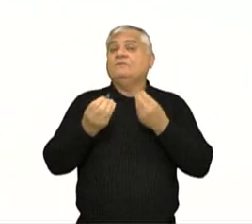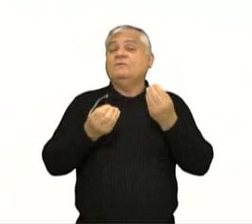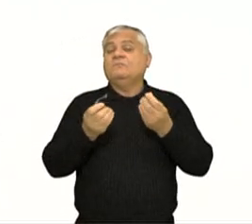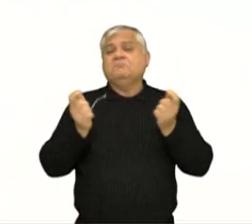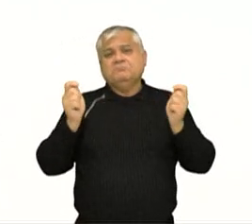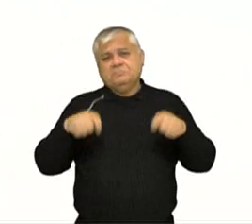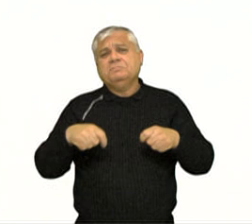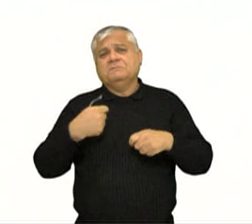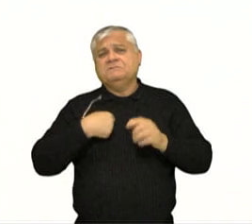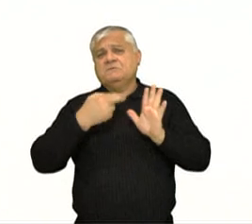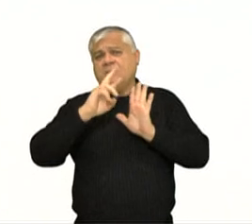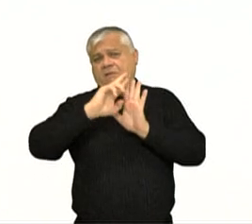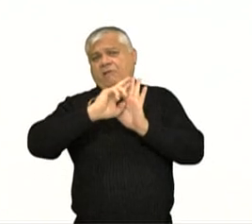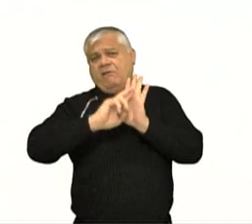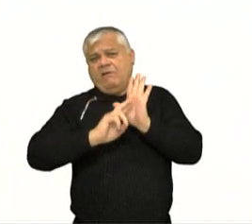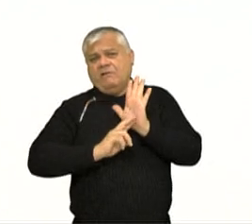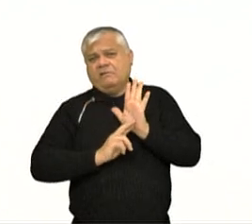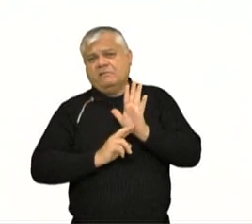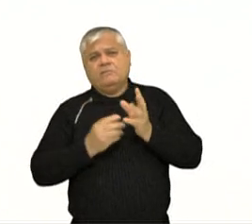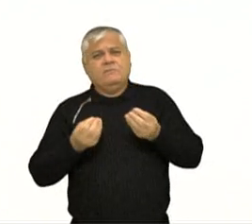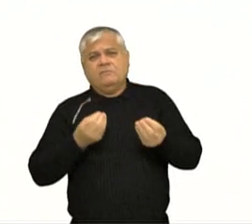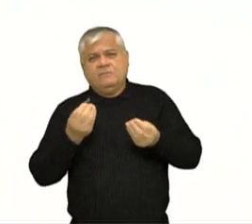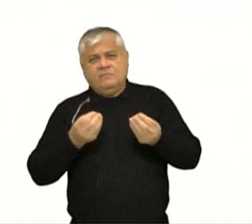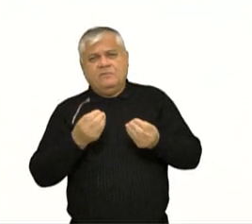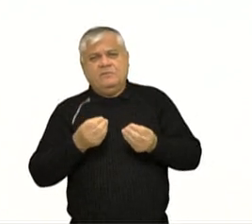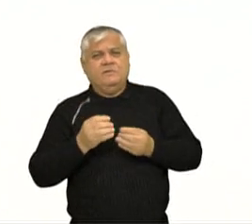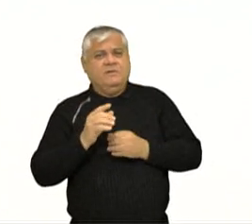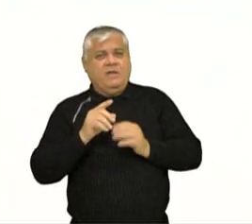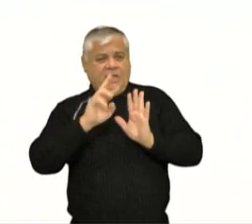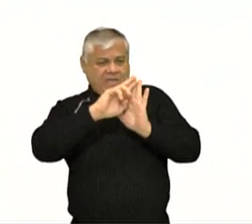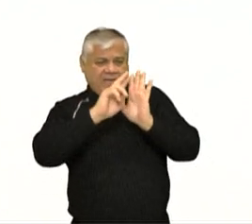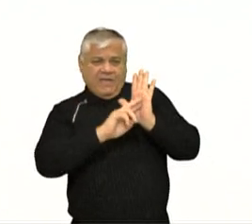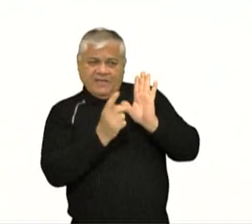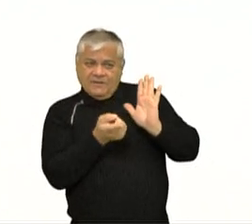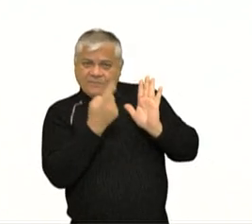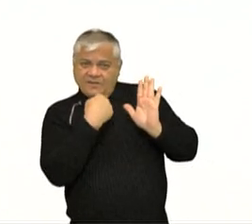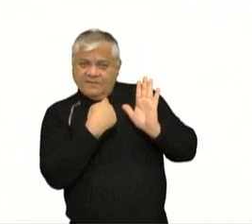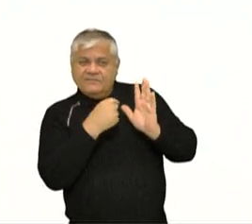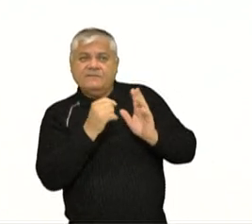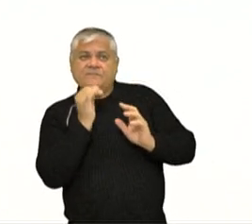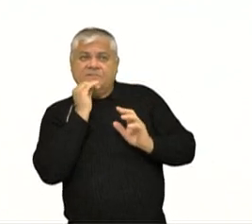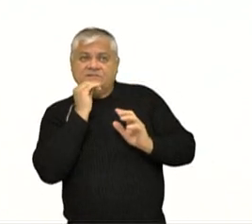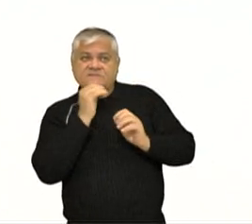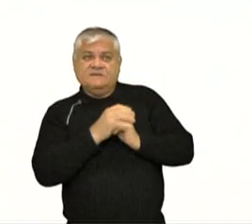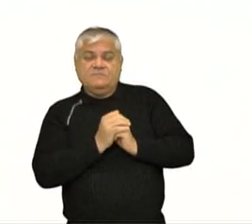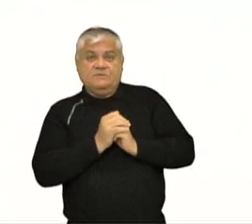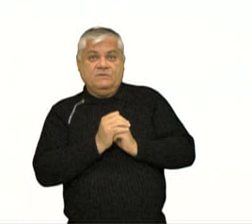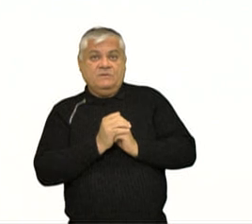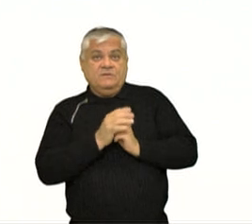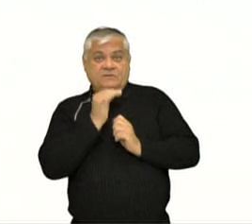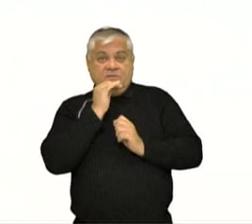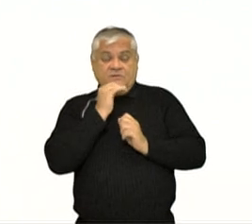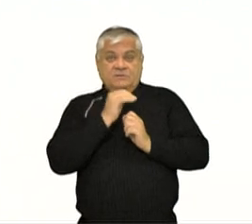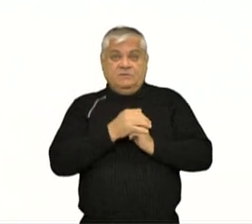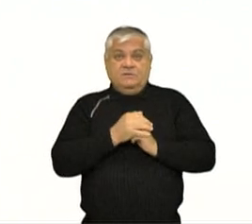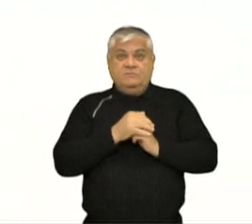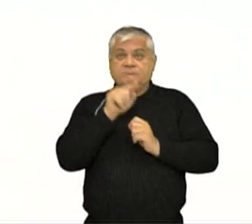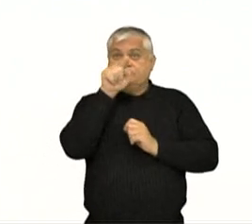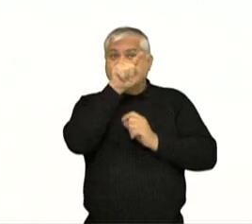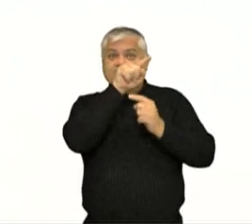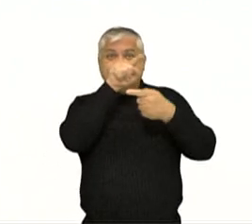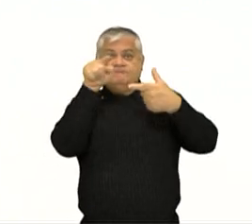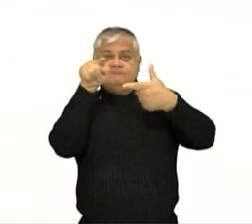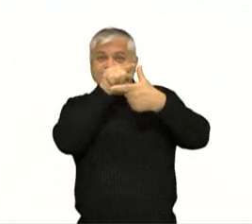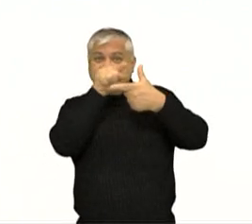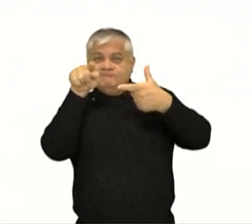aplicar uma regrinha. O que essa regrinha nos diz? Que quando eu tenho multiplicação de potências de